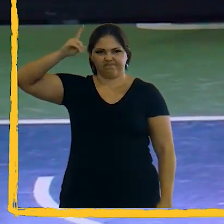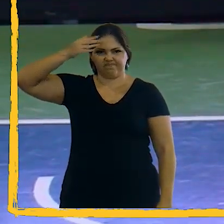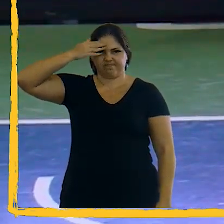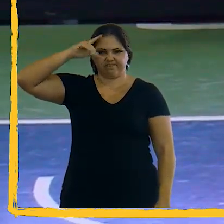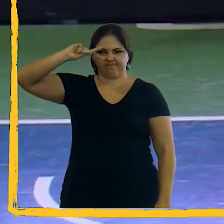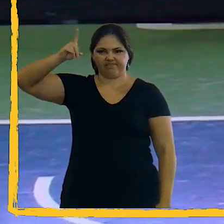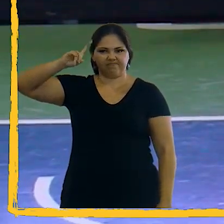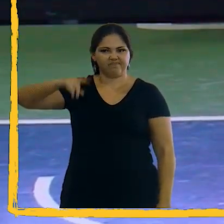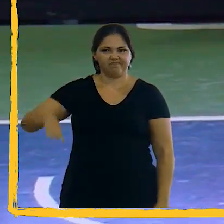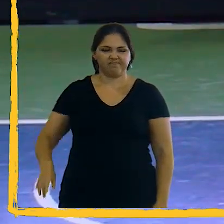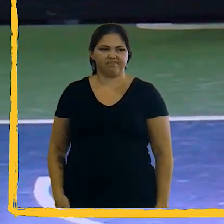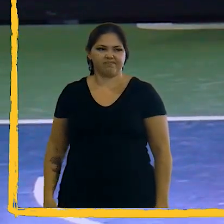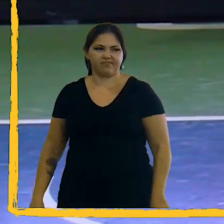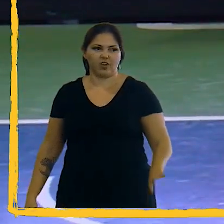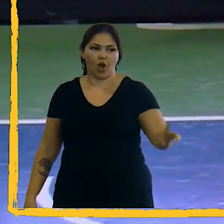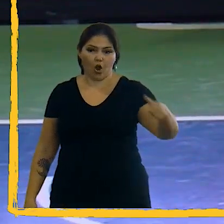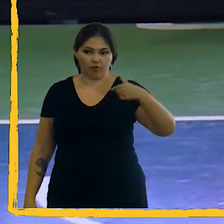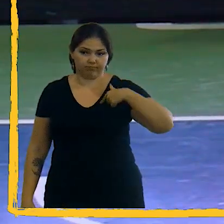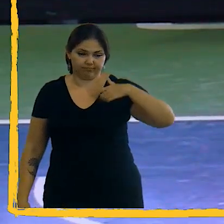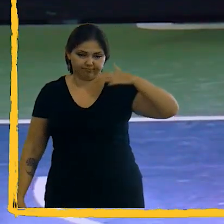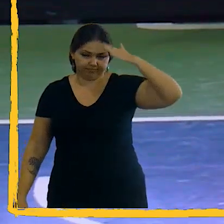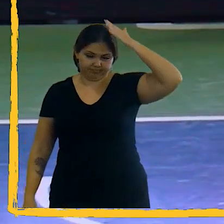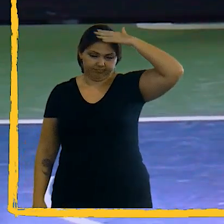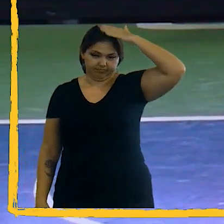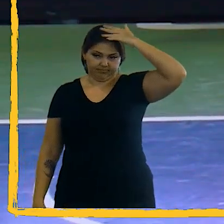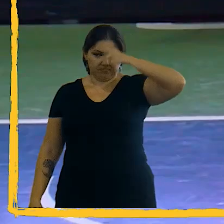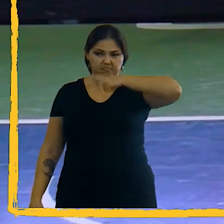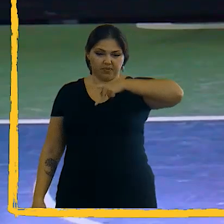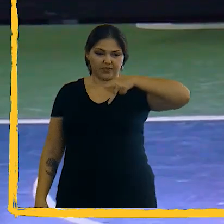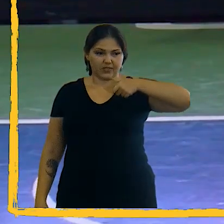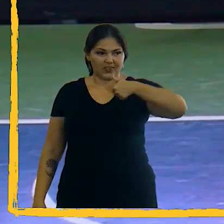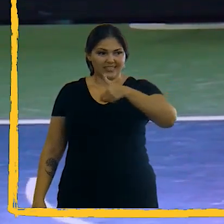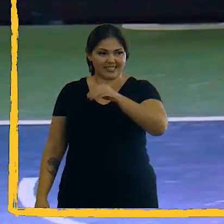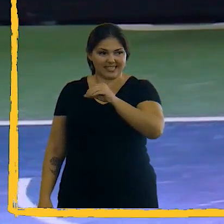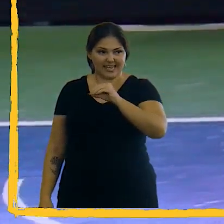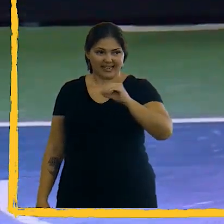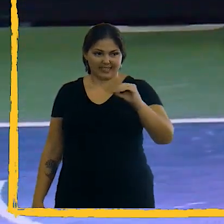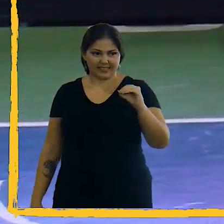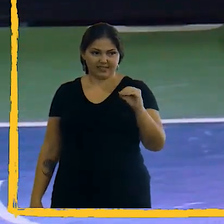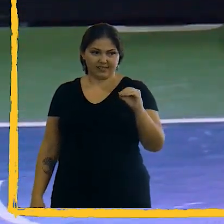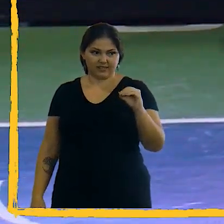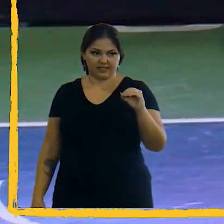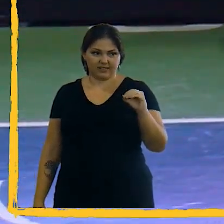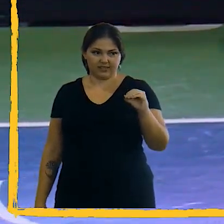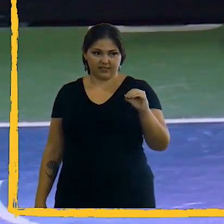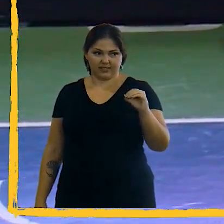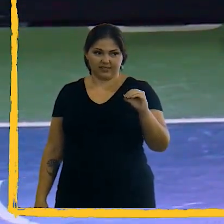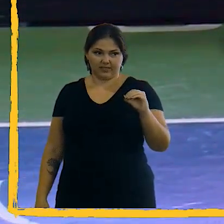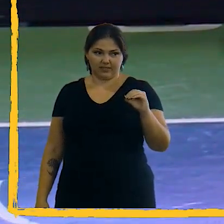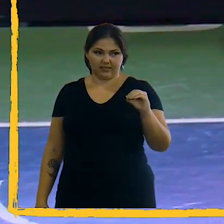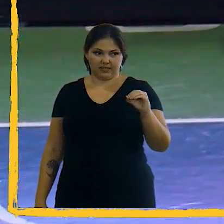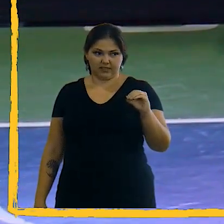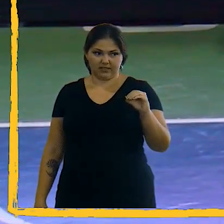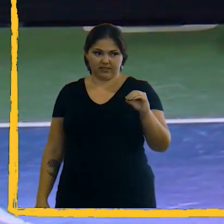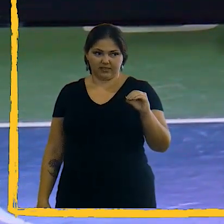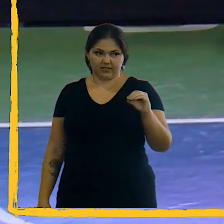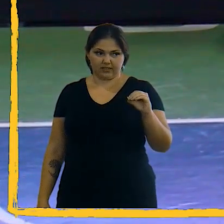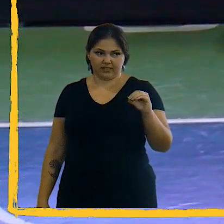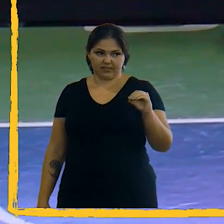novo sem olha para mim olha para mim 100 50 dividi